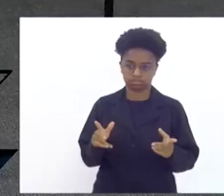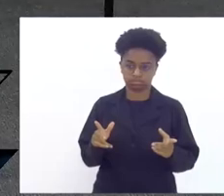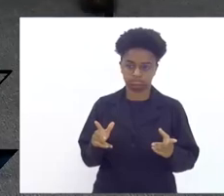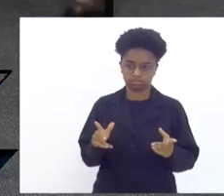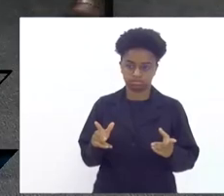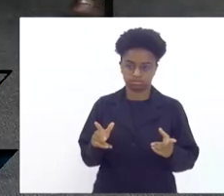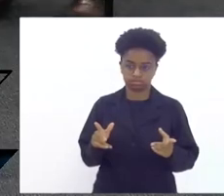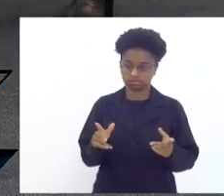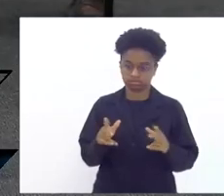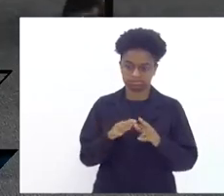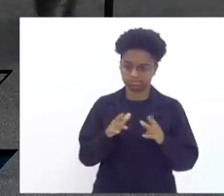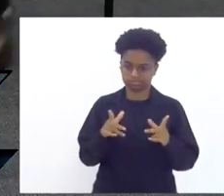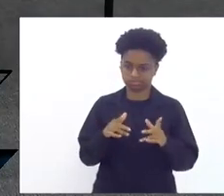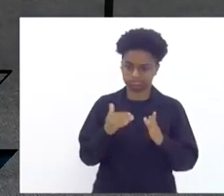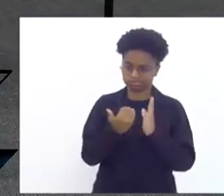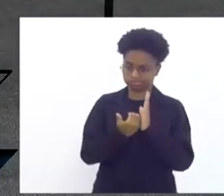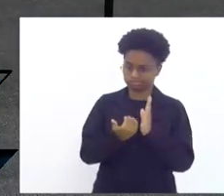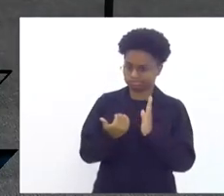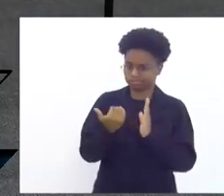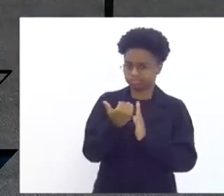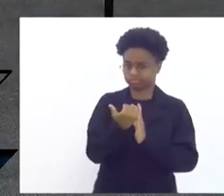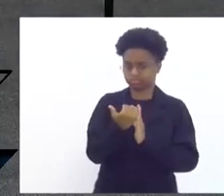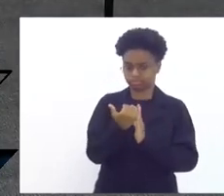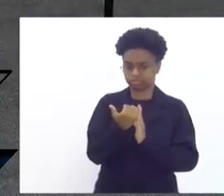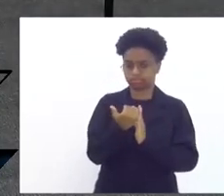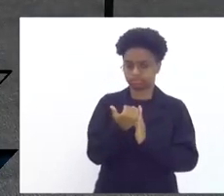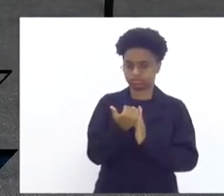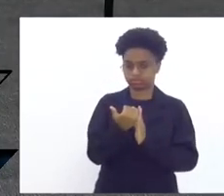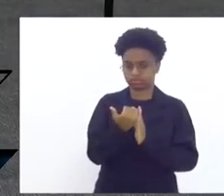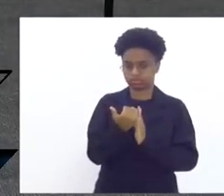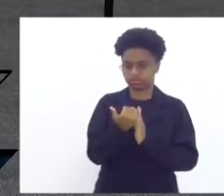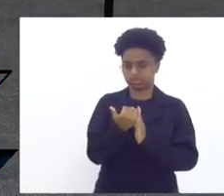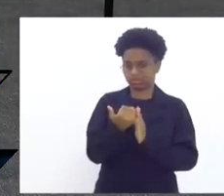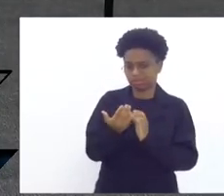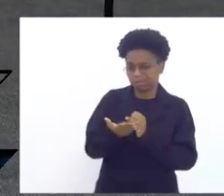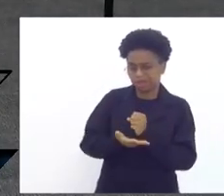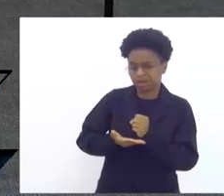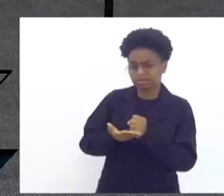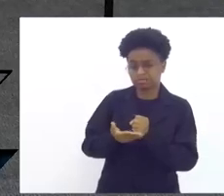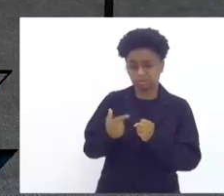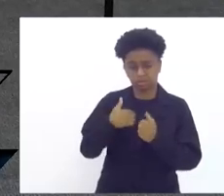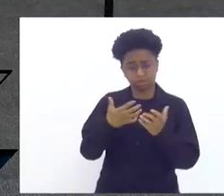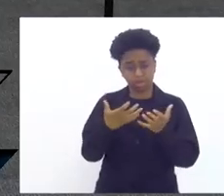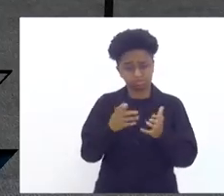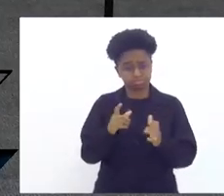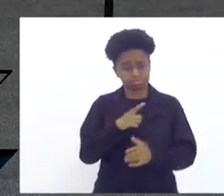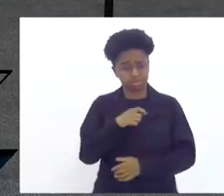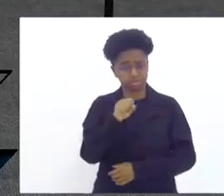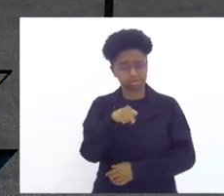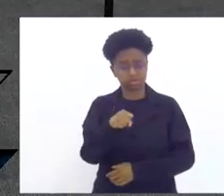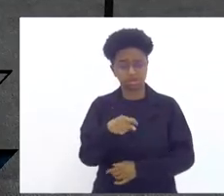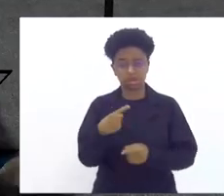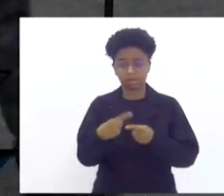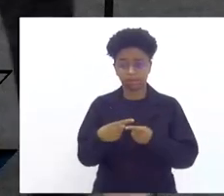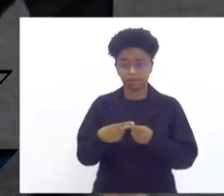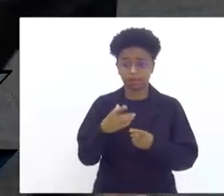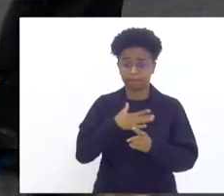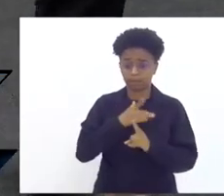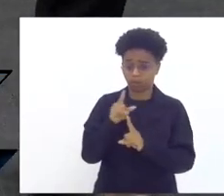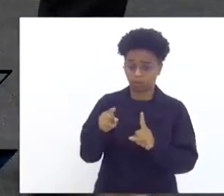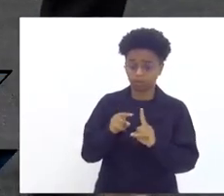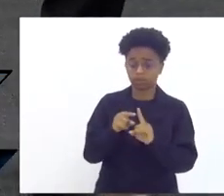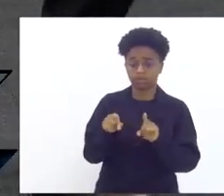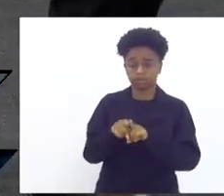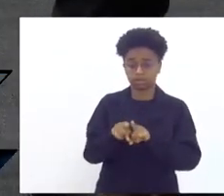sepulcrais nós temos diferenças nas Gênese e quero que as tenham mesmo porque pretendo inclusive no campo